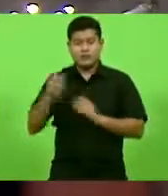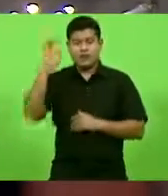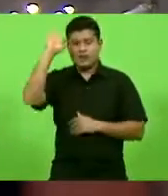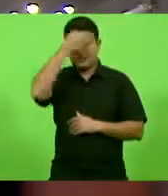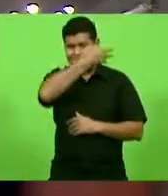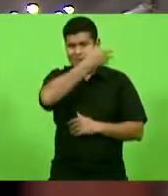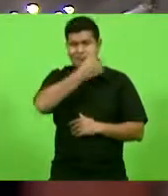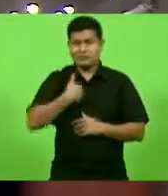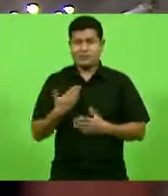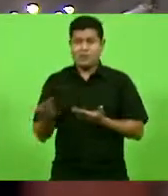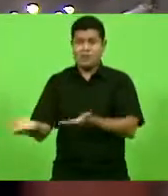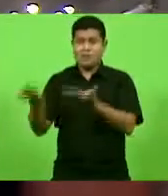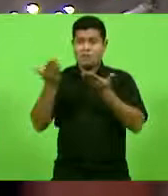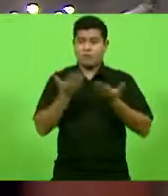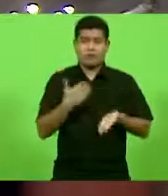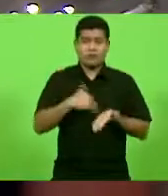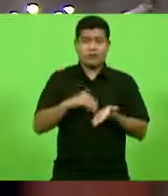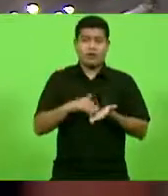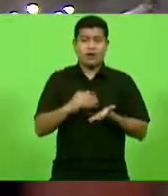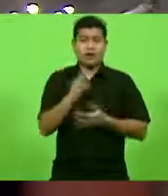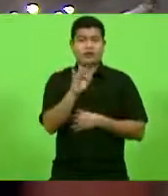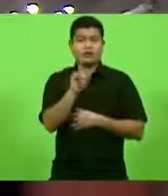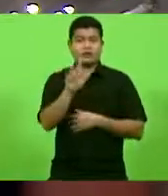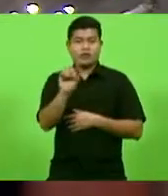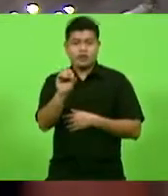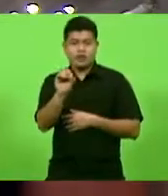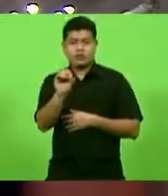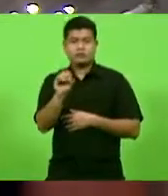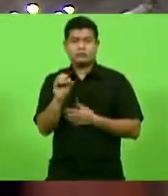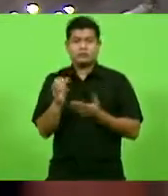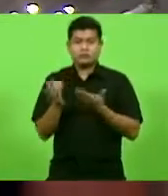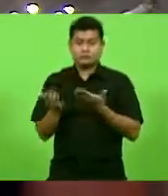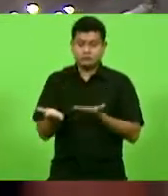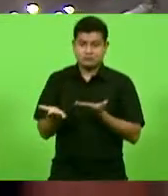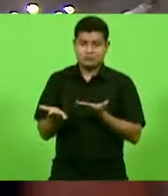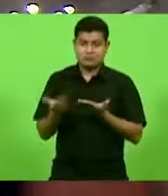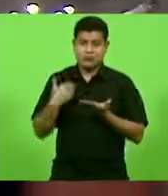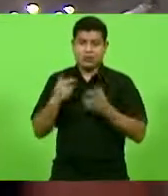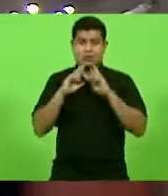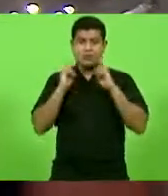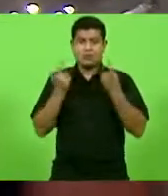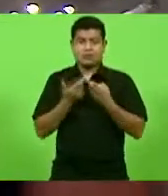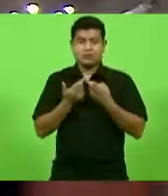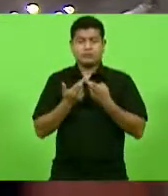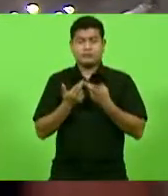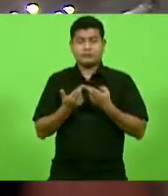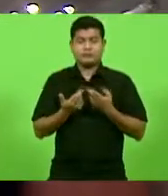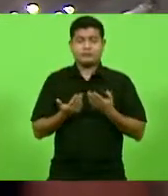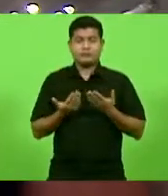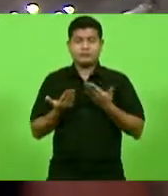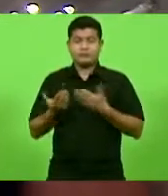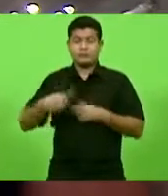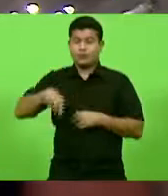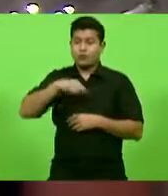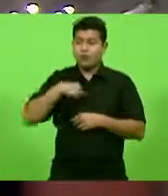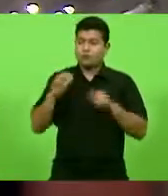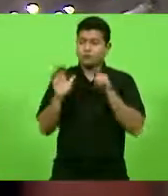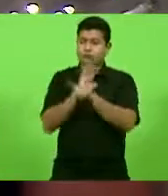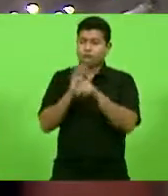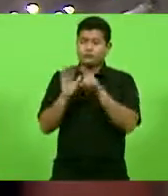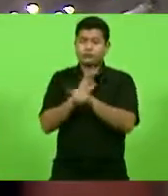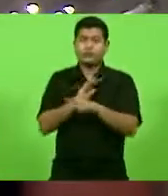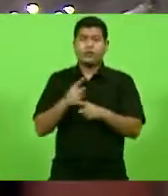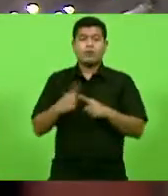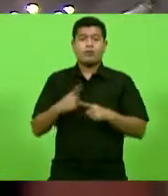secretário Tiago da Silva para uma reunião, onde, no gabinete de Vossa Excelência, nós indagamos ao secretário do porquê